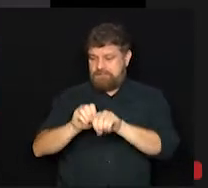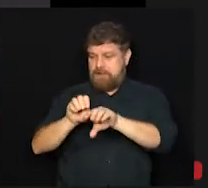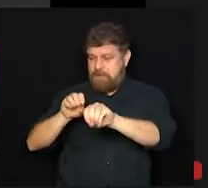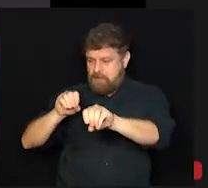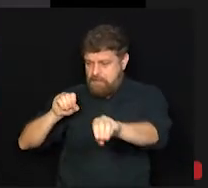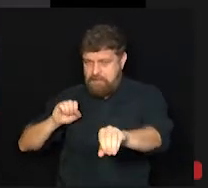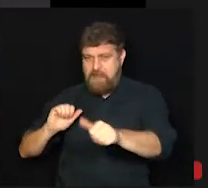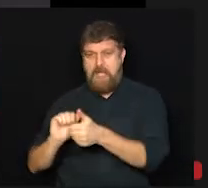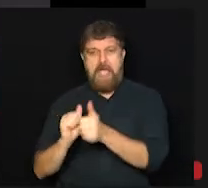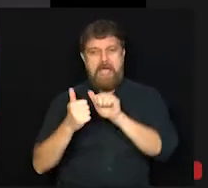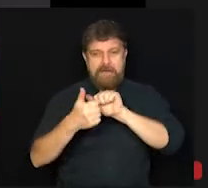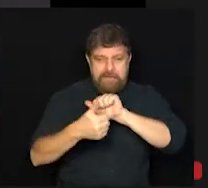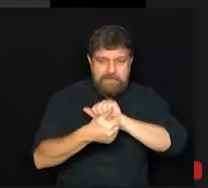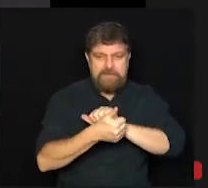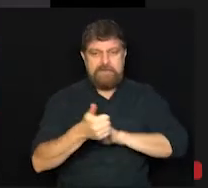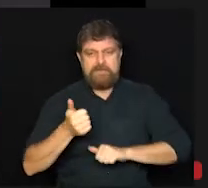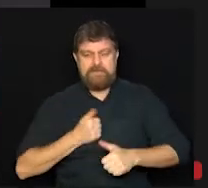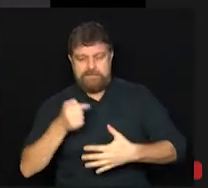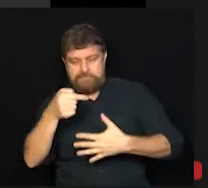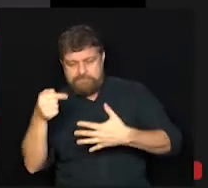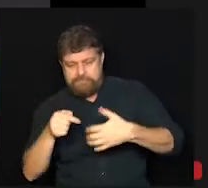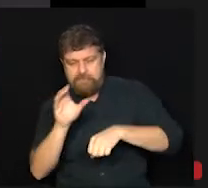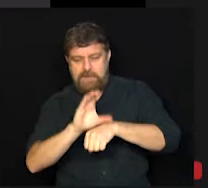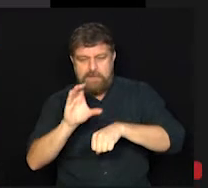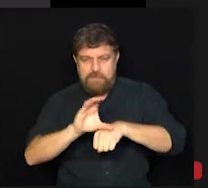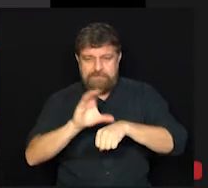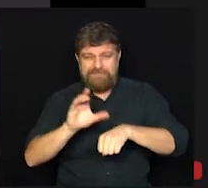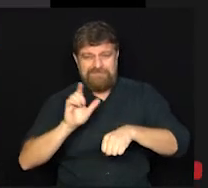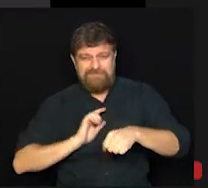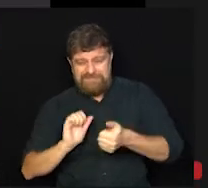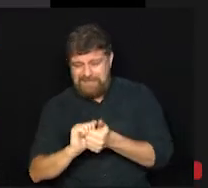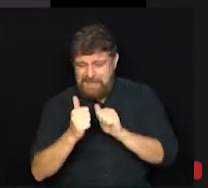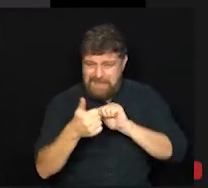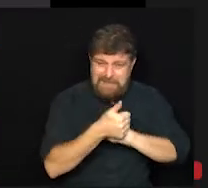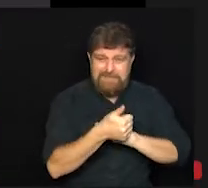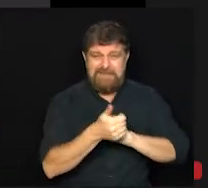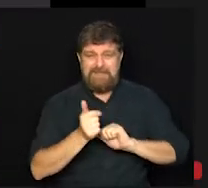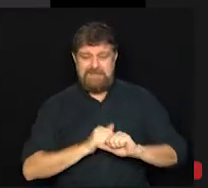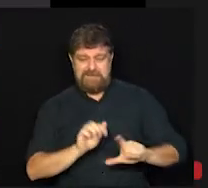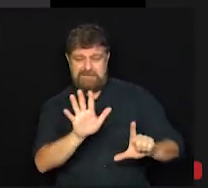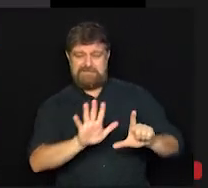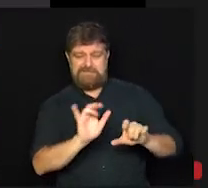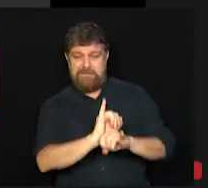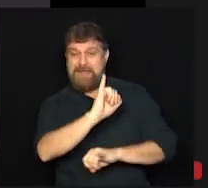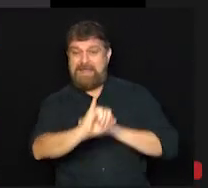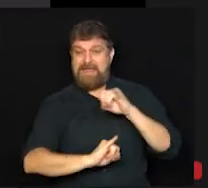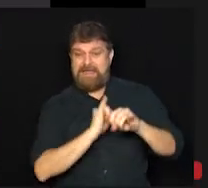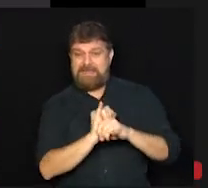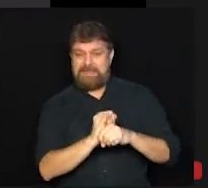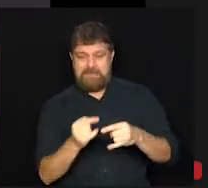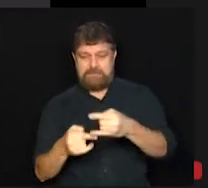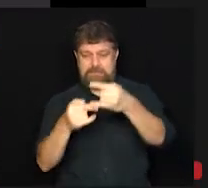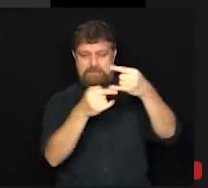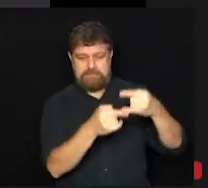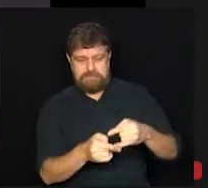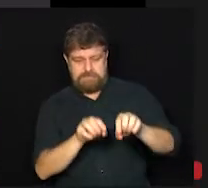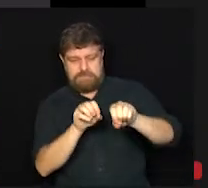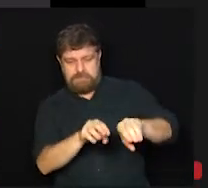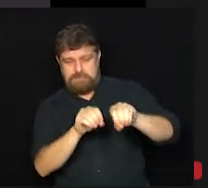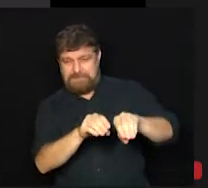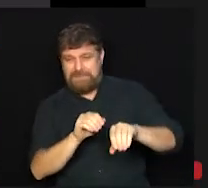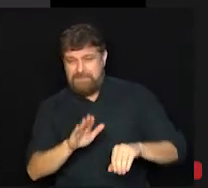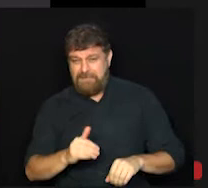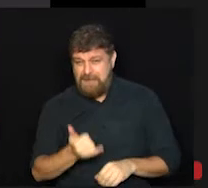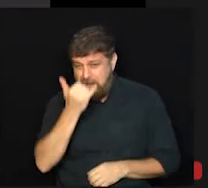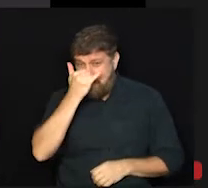adaptando, alguns cursos tiveram que se adaptar mais, outros menos, mas certamente com impacto importante